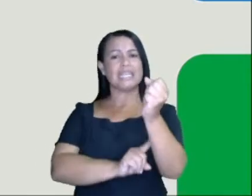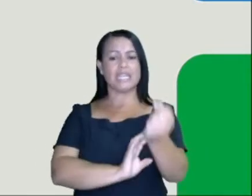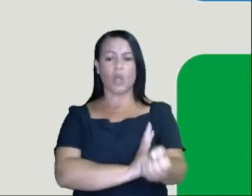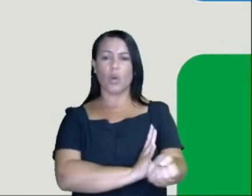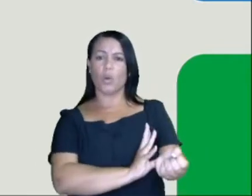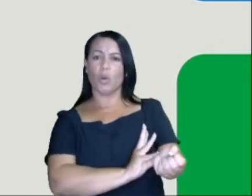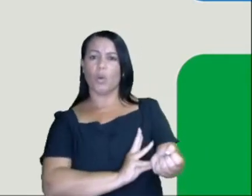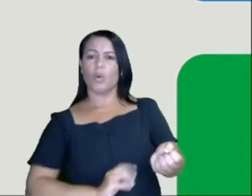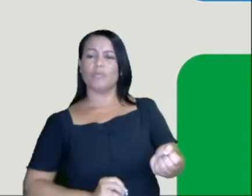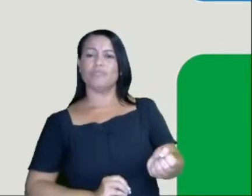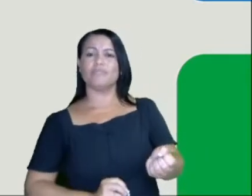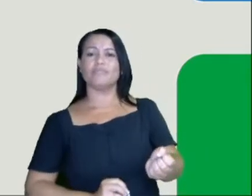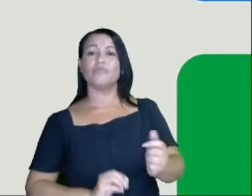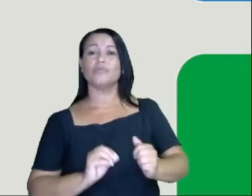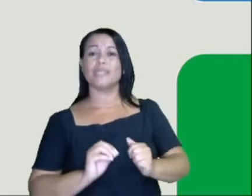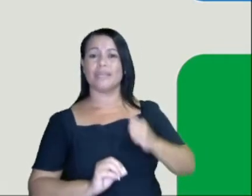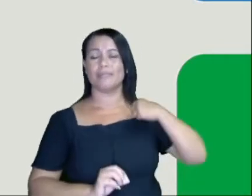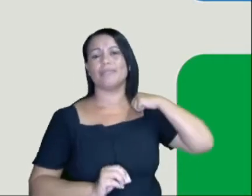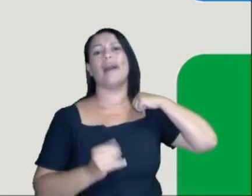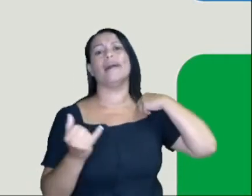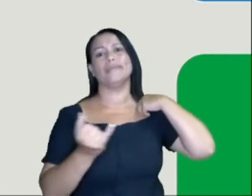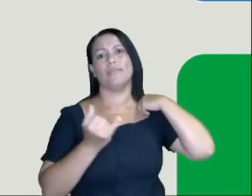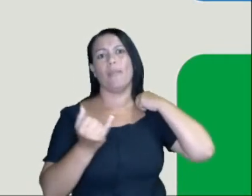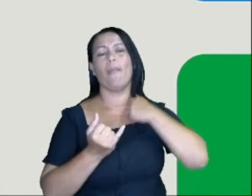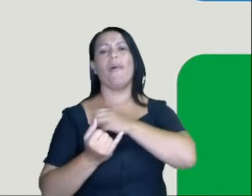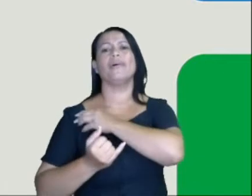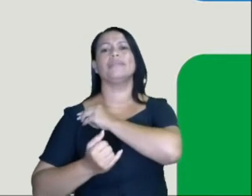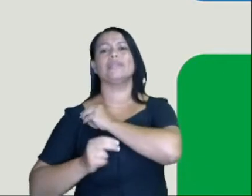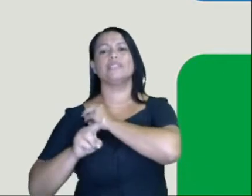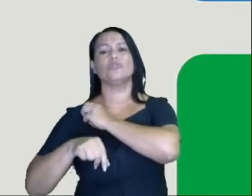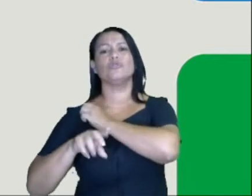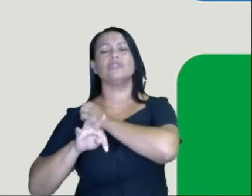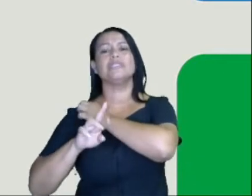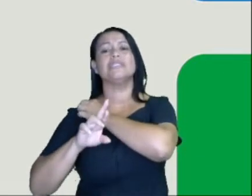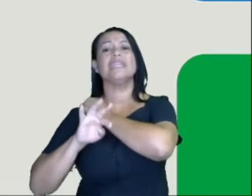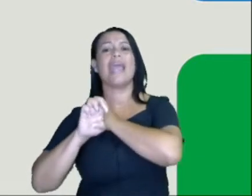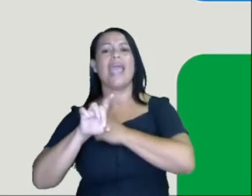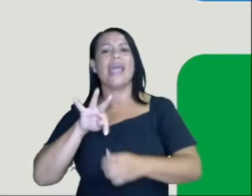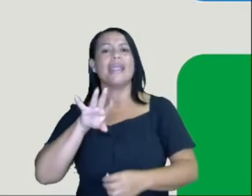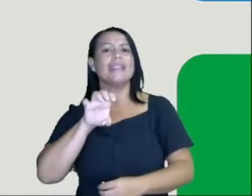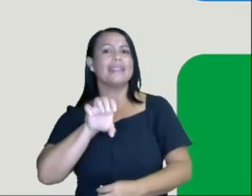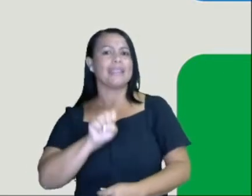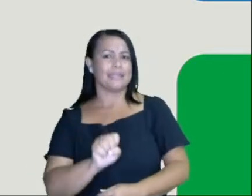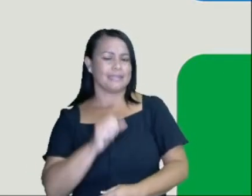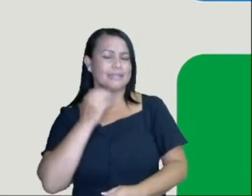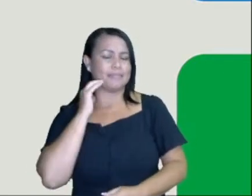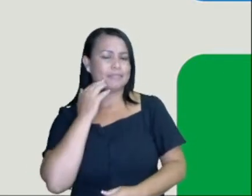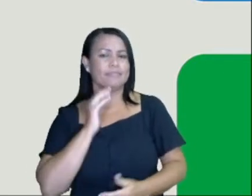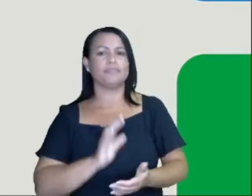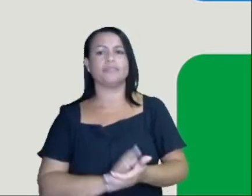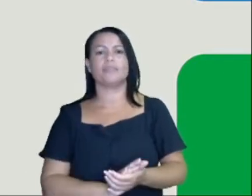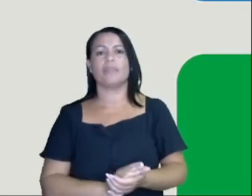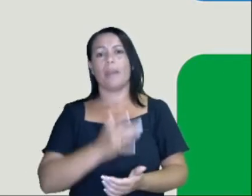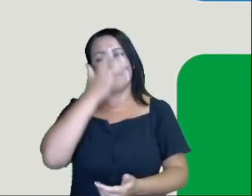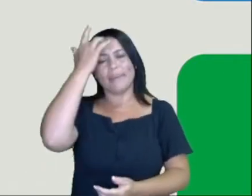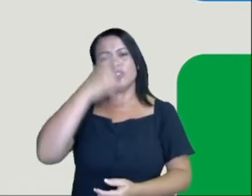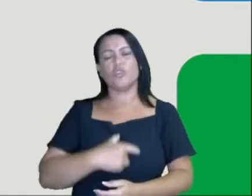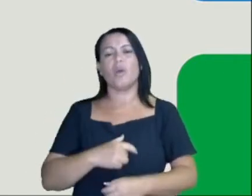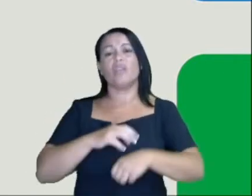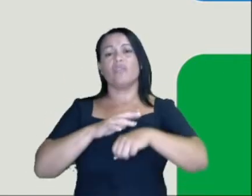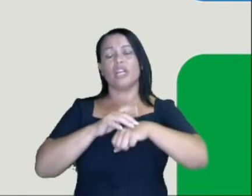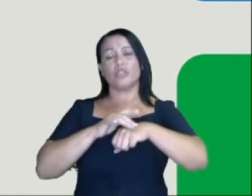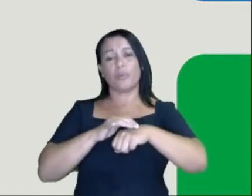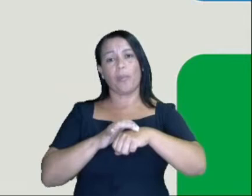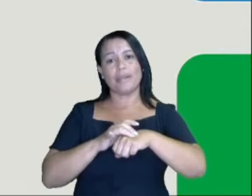desse sangue. Com a absorção de nutrientes do sangue, irá faltar nutrientes para o restante do organismo, então a pessoa fica